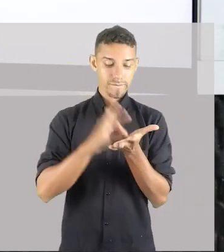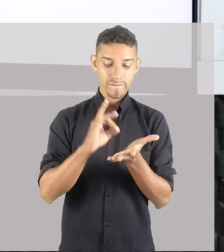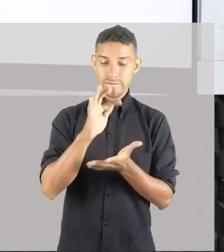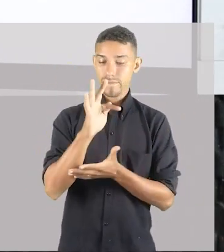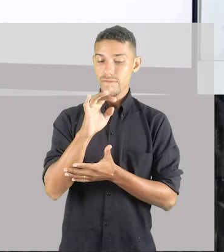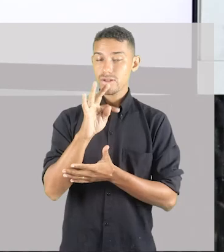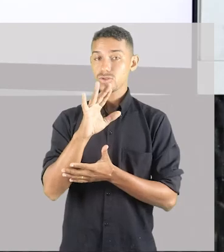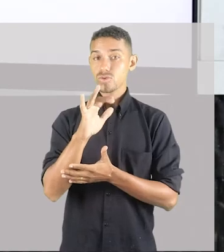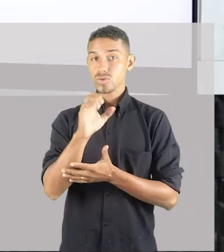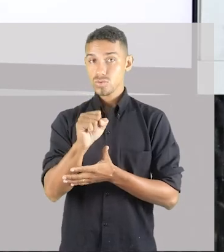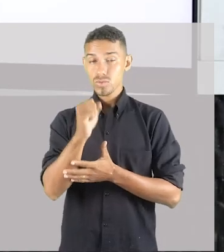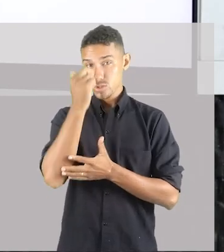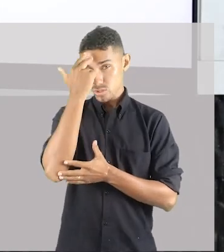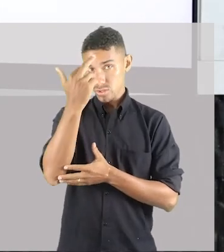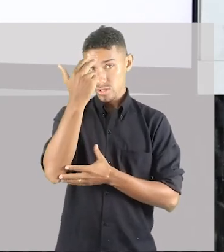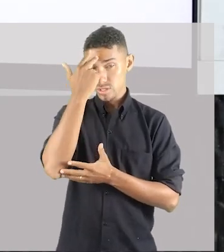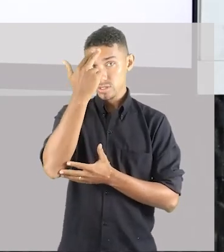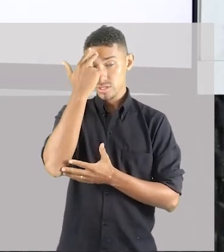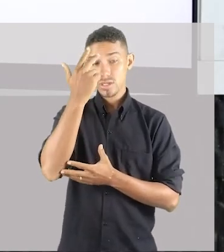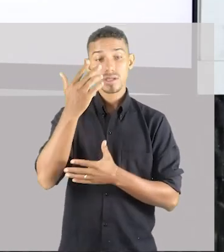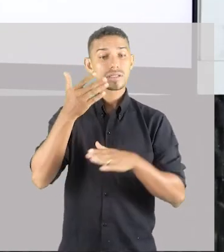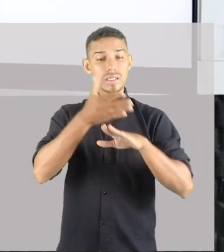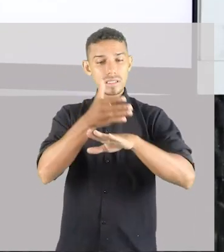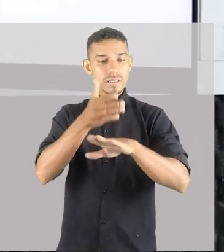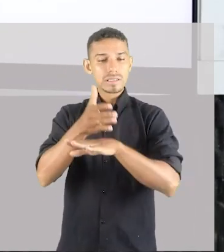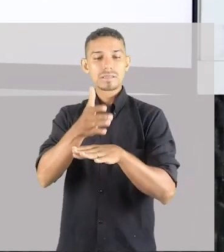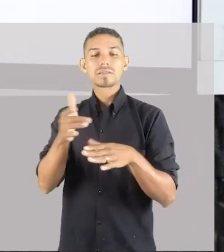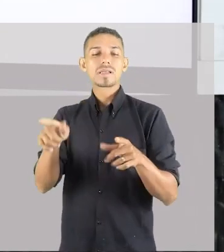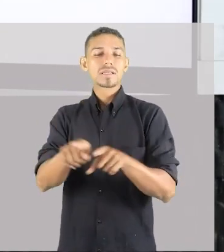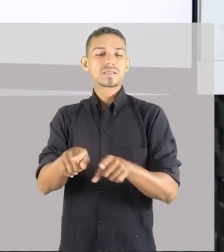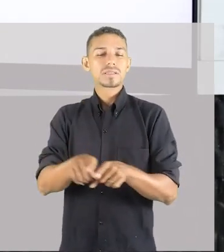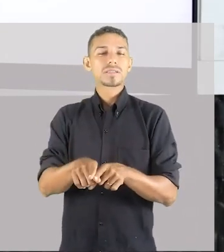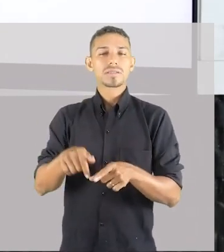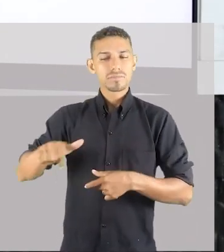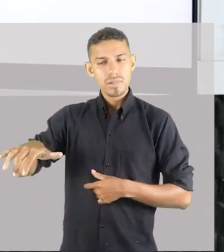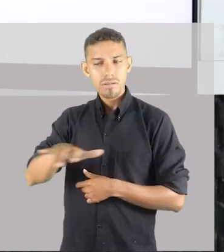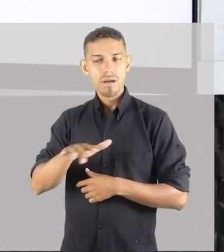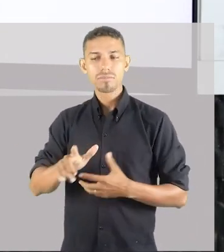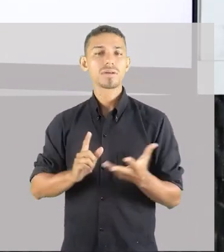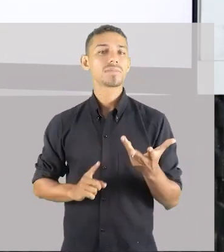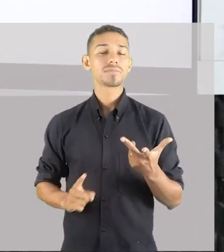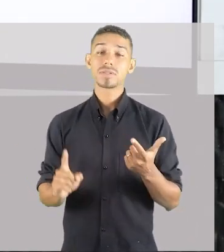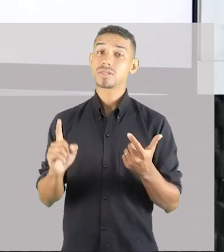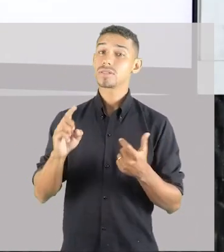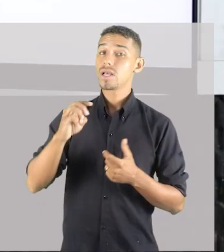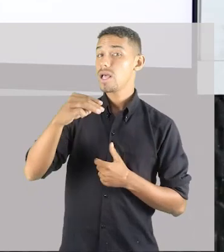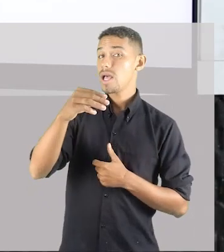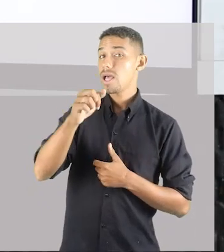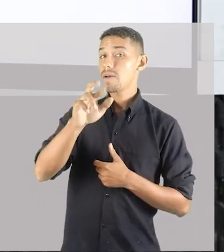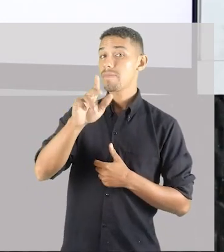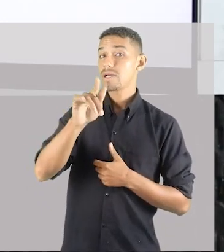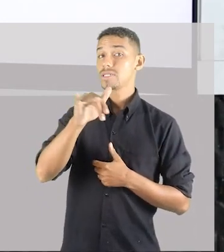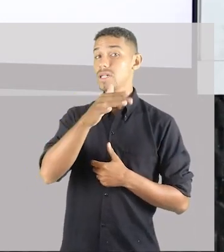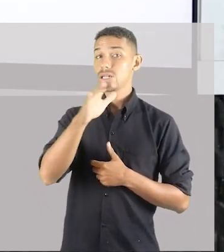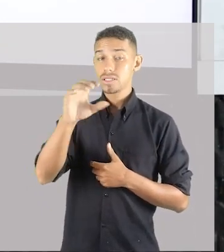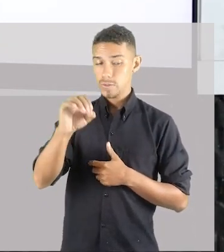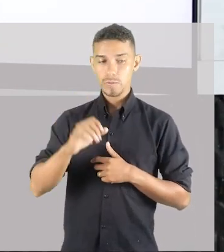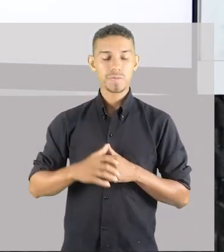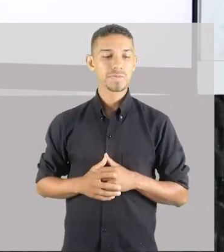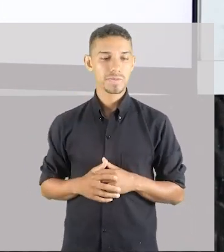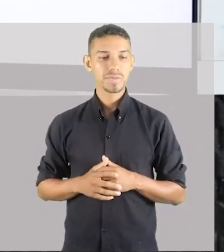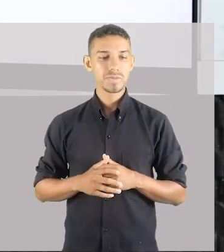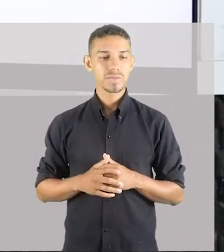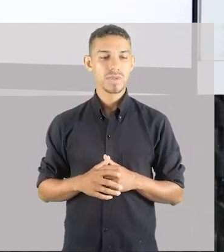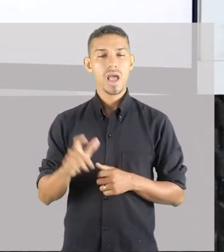eh históricos de perseguição de marginalização entre outras coisas não é marginalidade marginalização